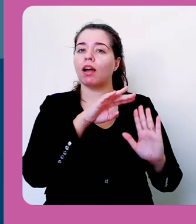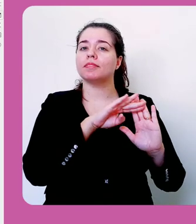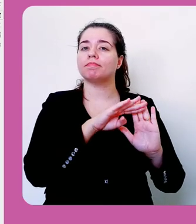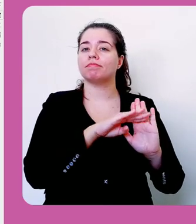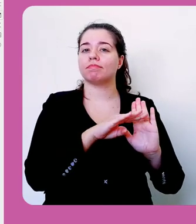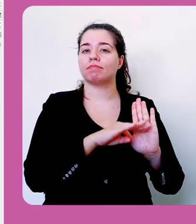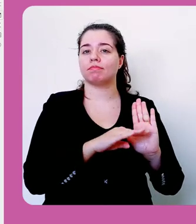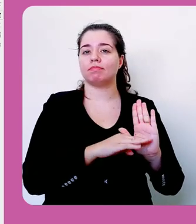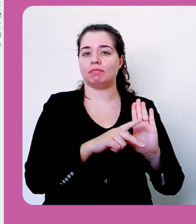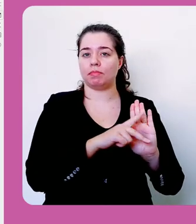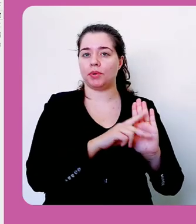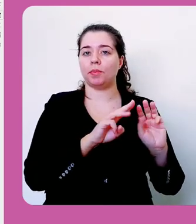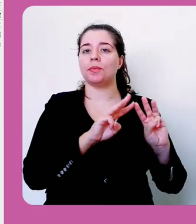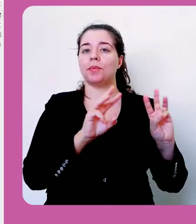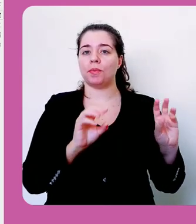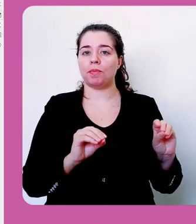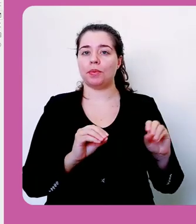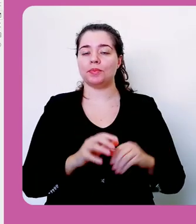Moodle.